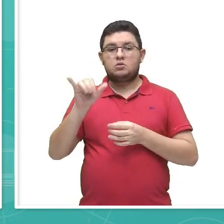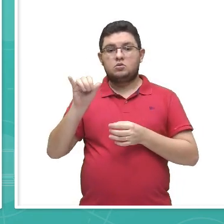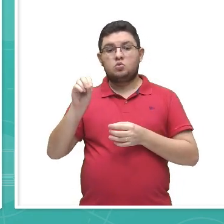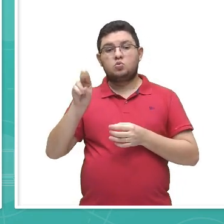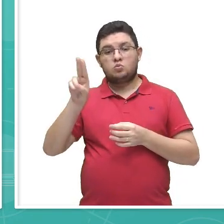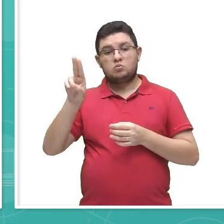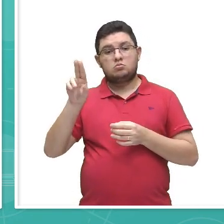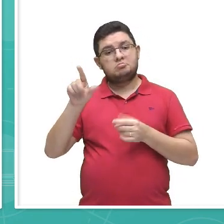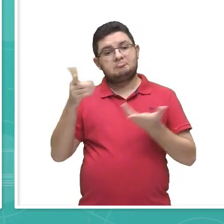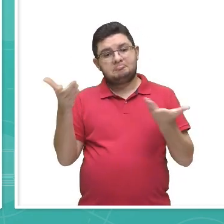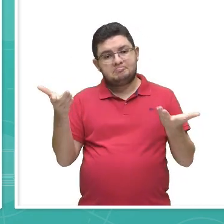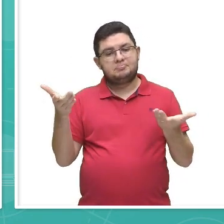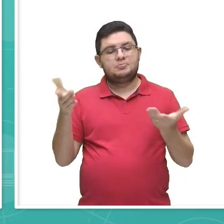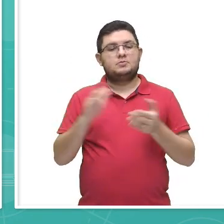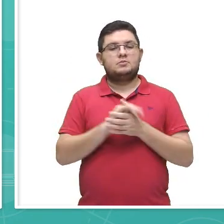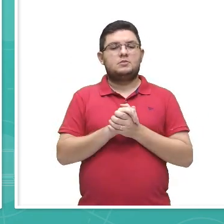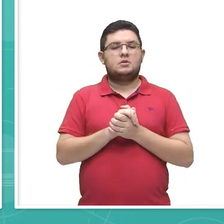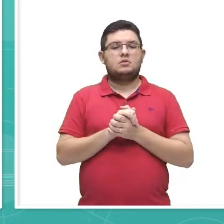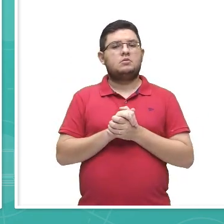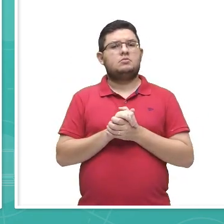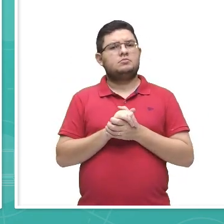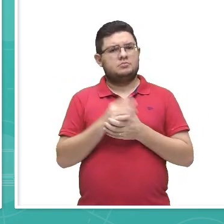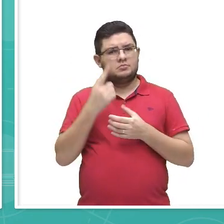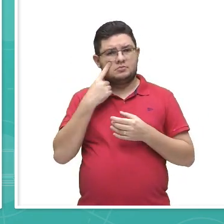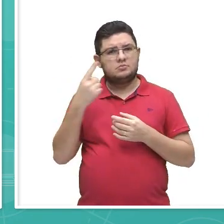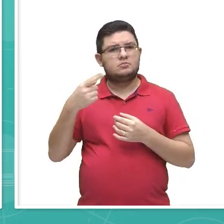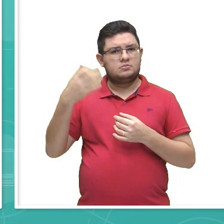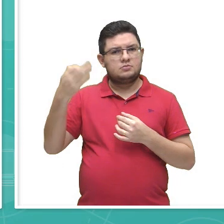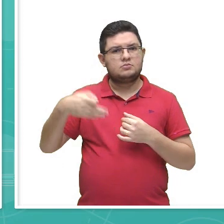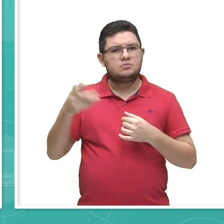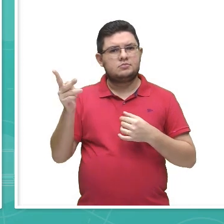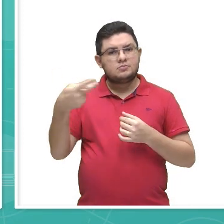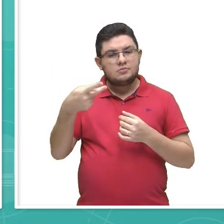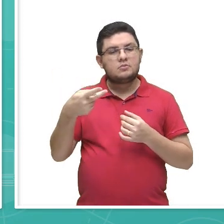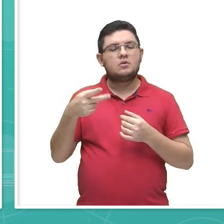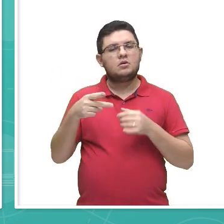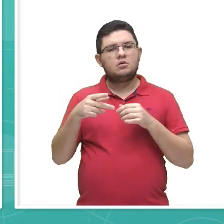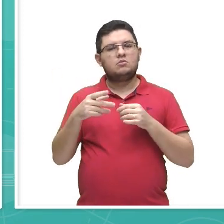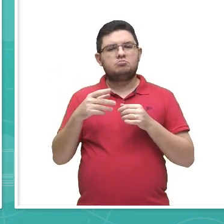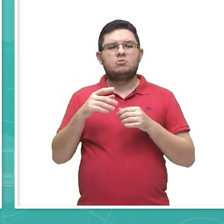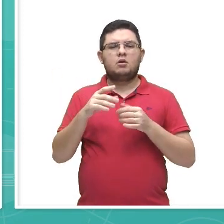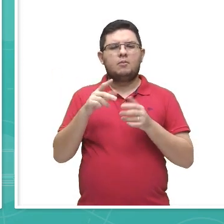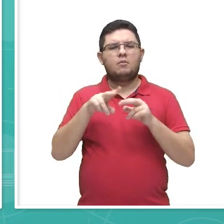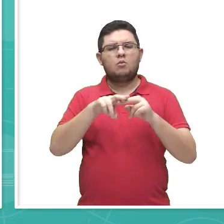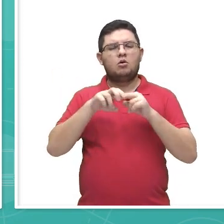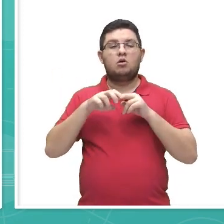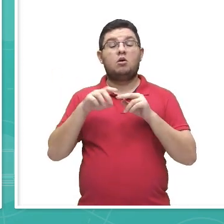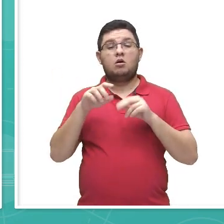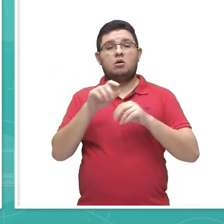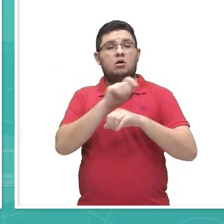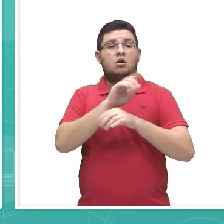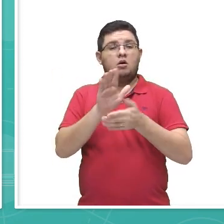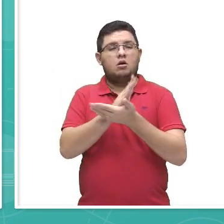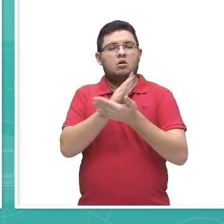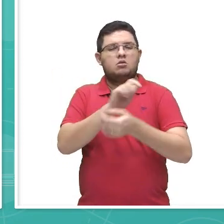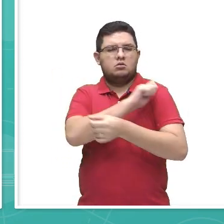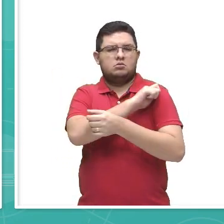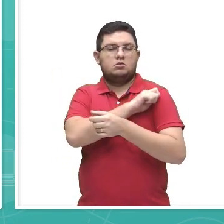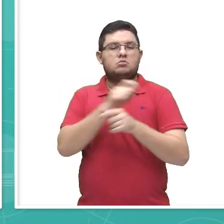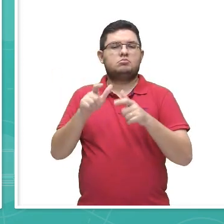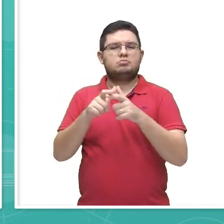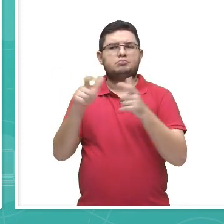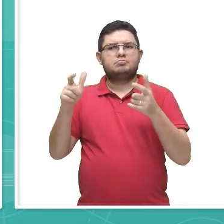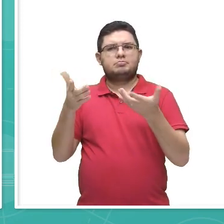marcou letras diferentes aí. Teve gente que respondeu A, tem gente que respondeu a letra C. Vamos dar uma conferida na resposta,